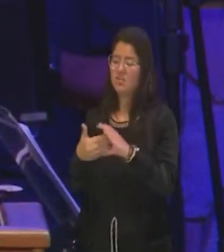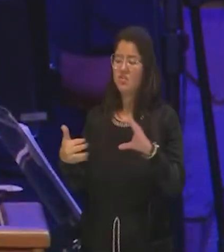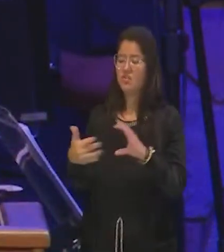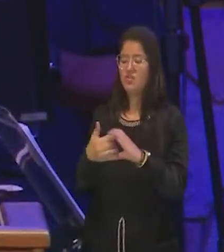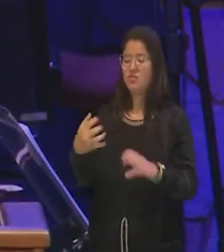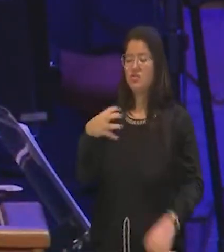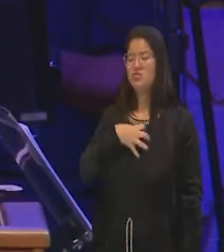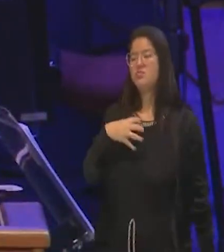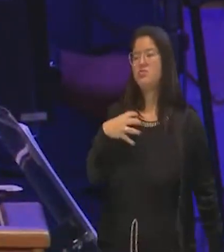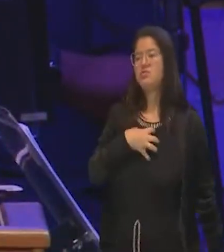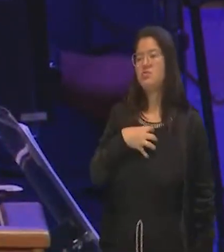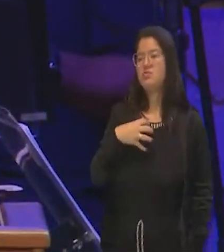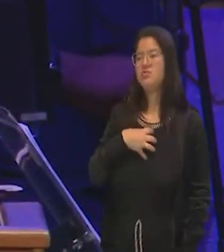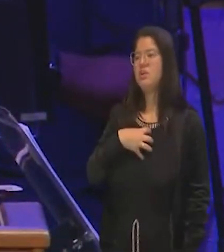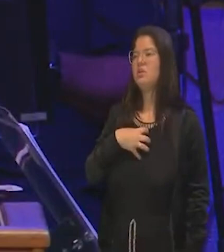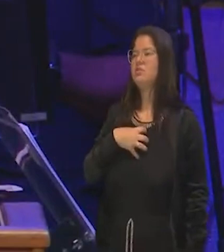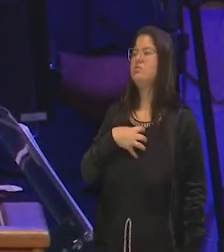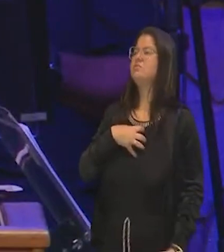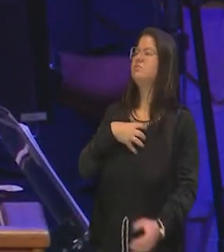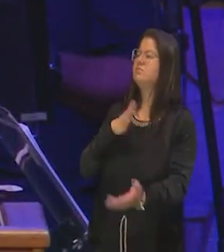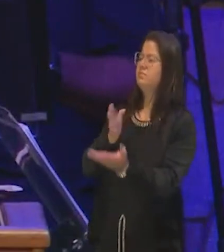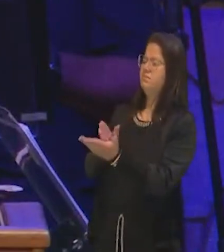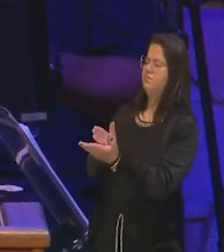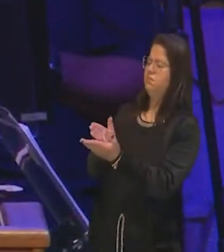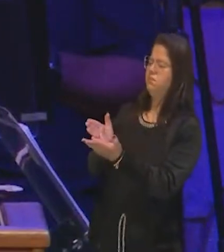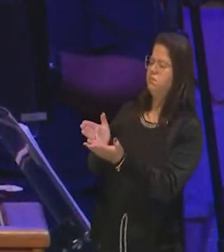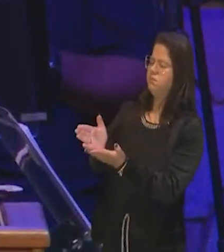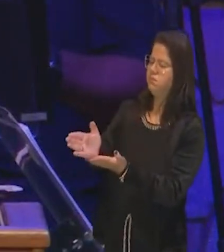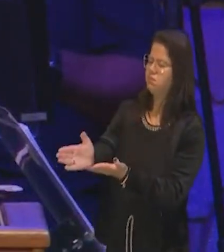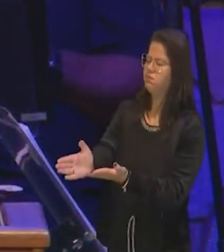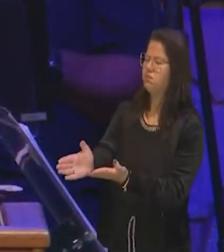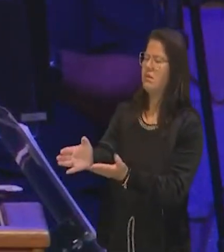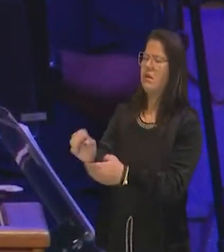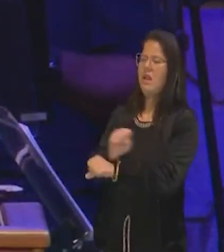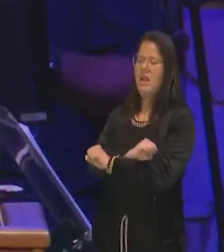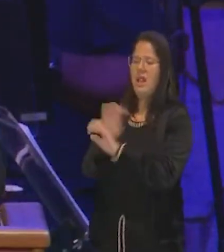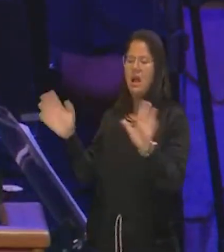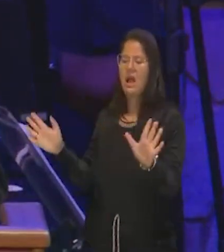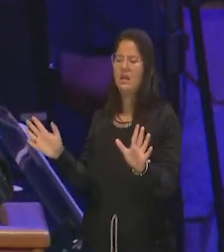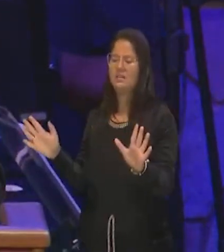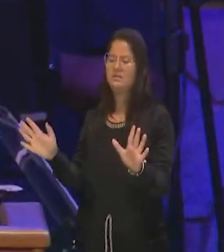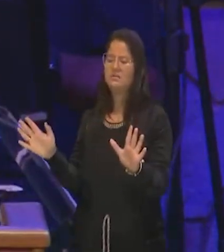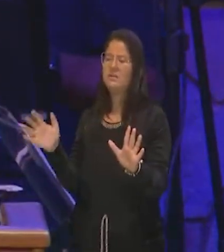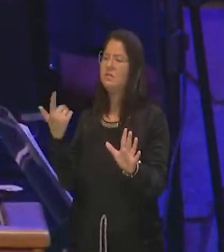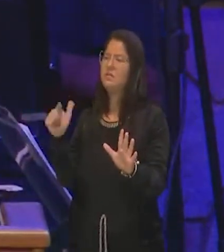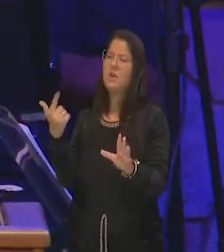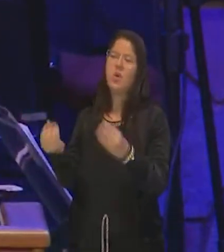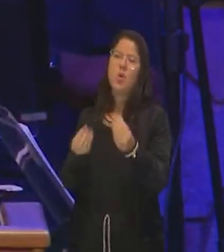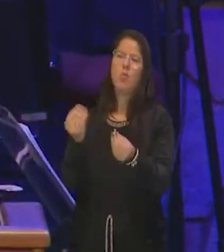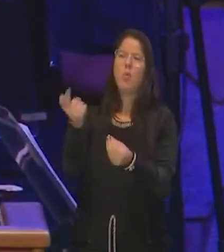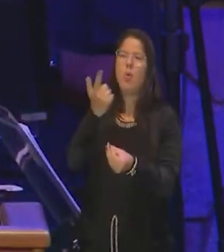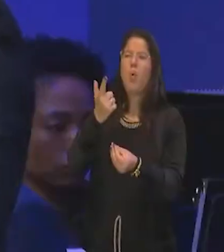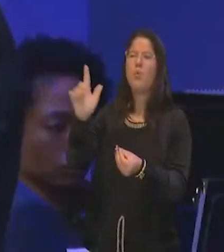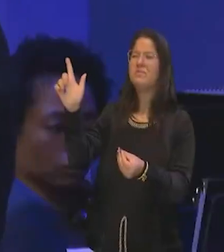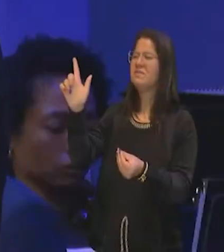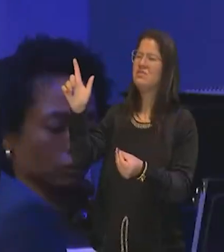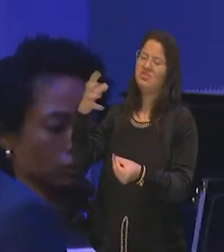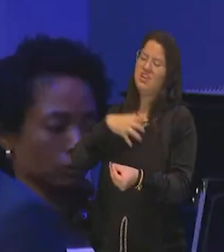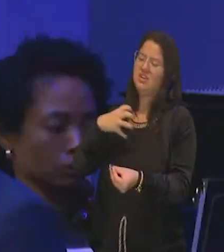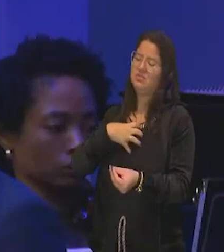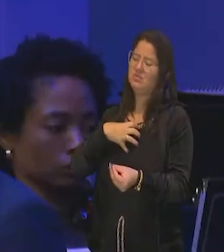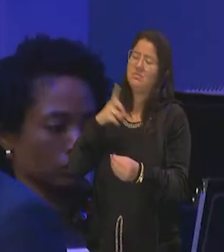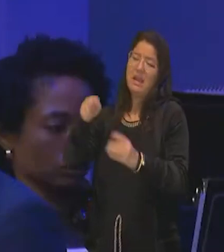maneira muito reta, muito precisa. Não há muito o que fugir dessas qualidades.